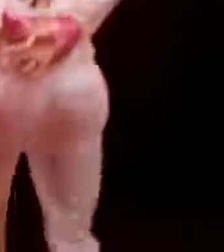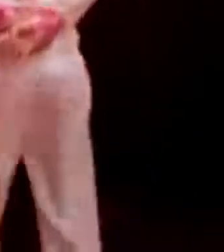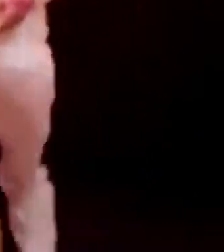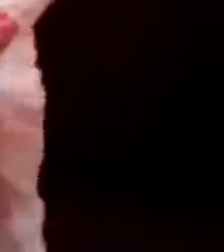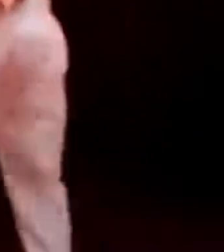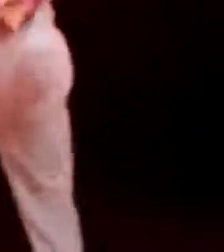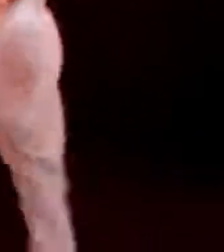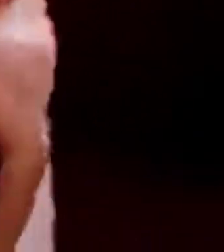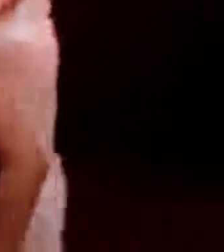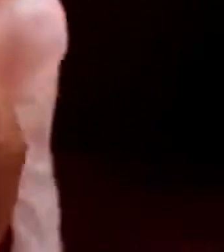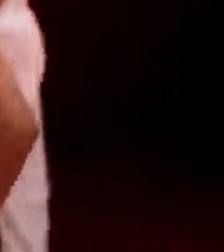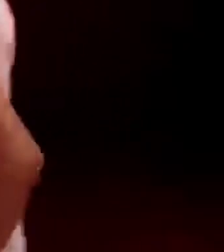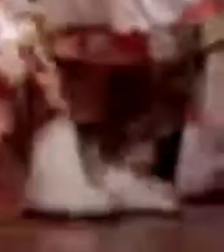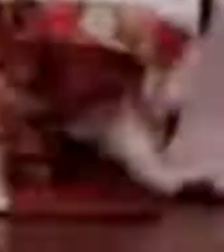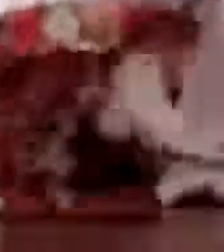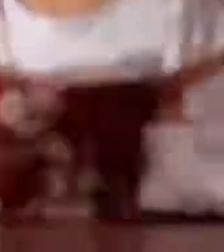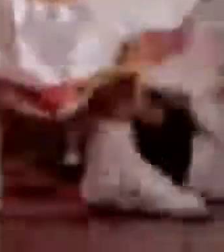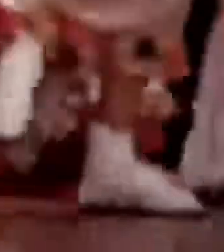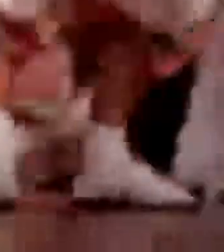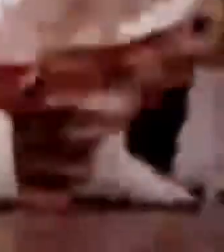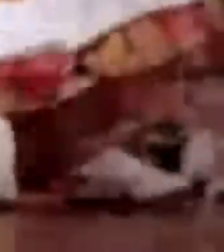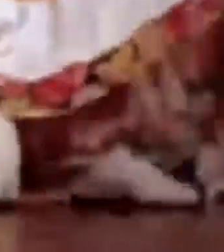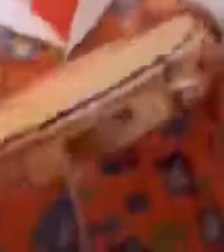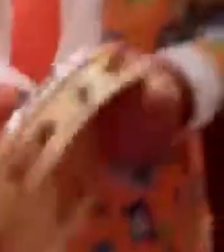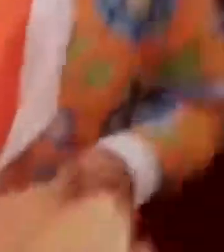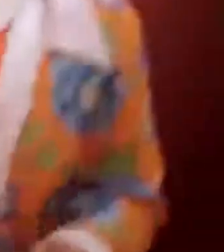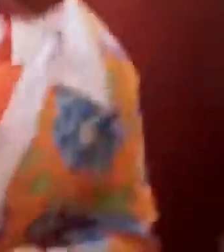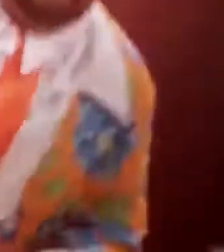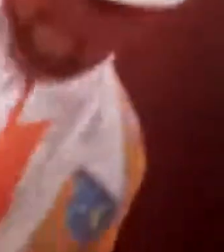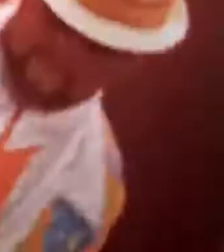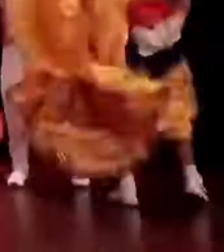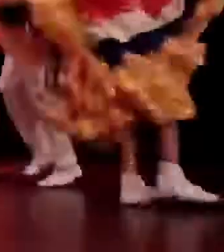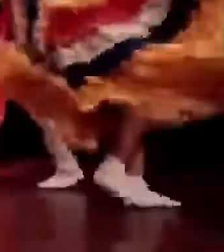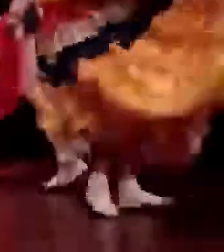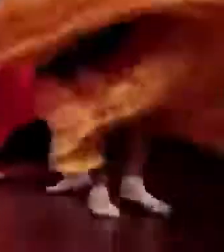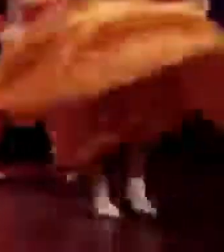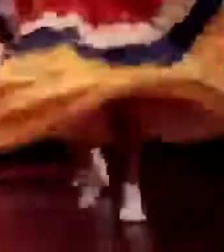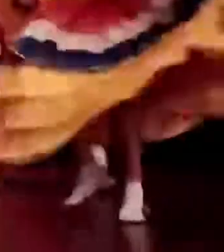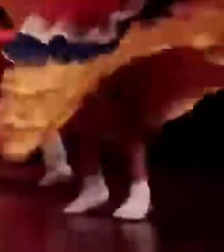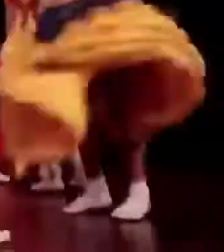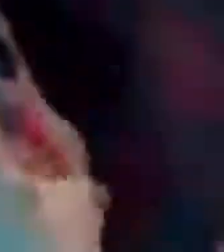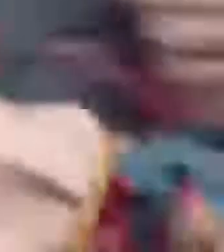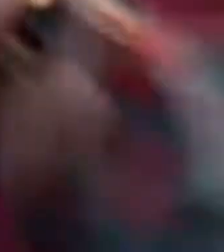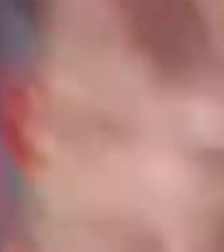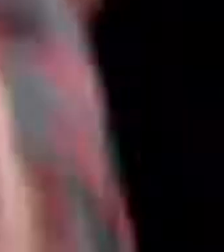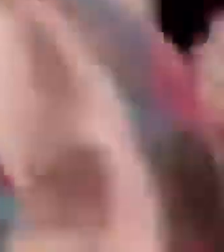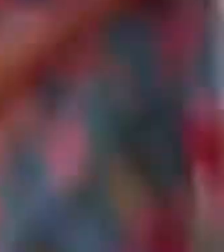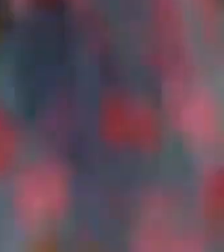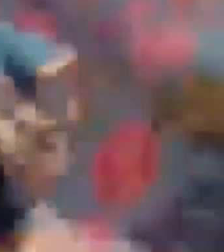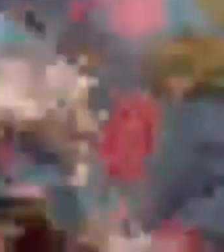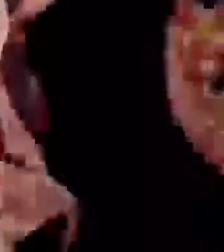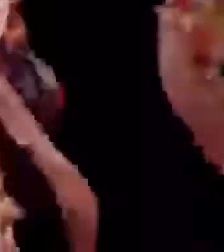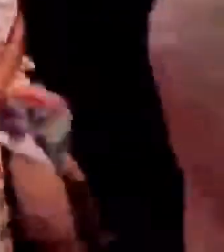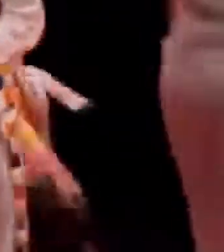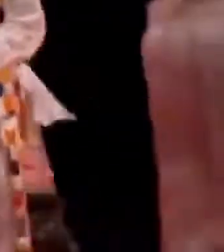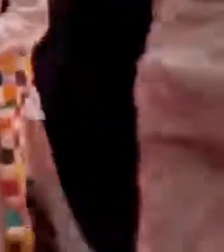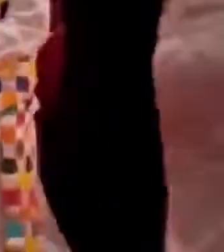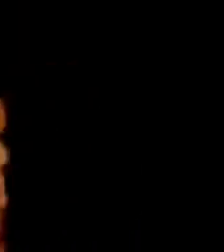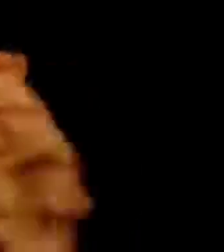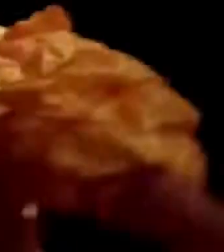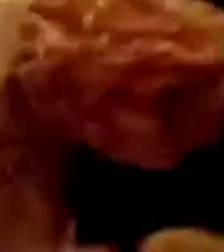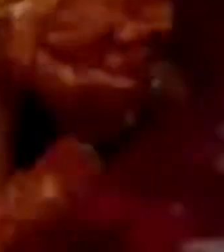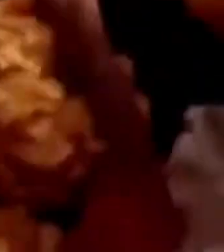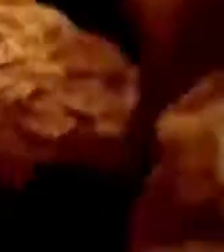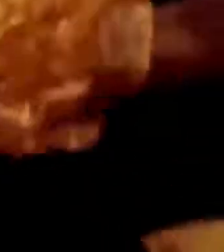com amor. E chegue com carinho na pisada da fulô. 3 com siricora miudinha, 3 com siricora